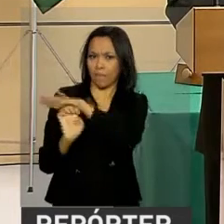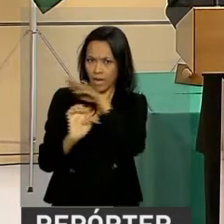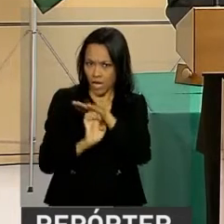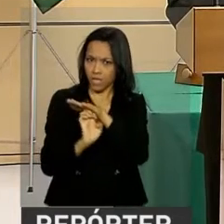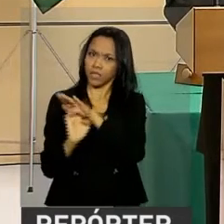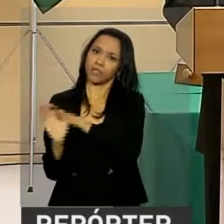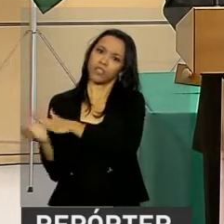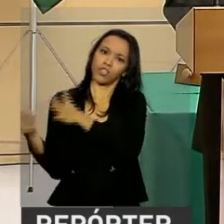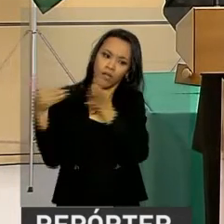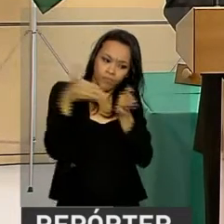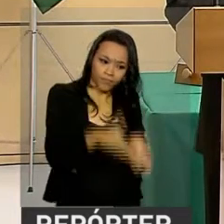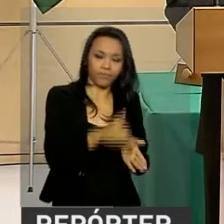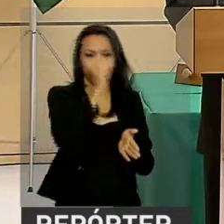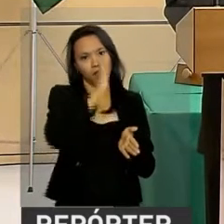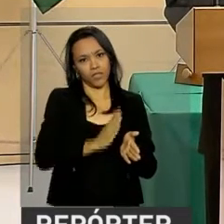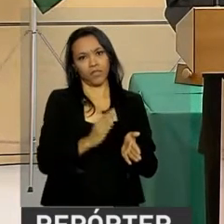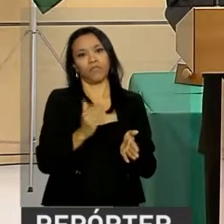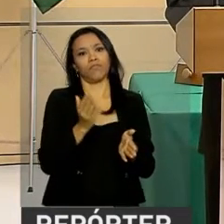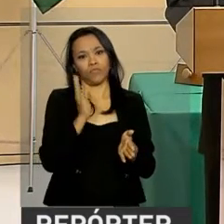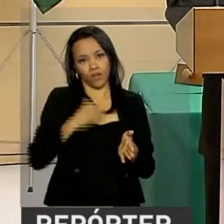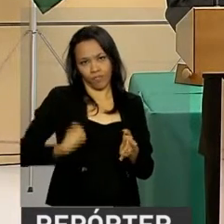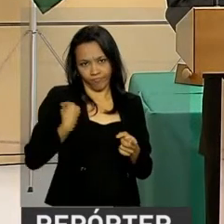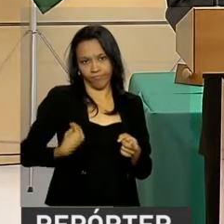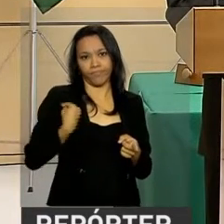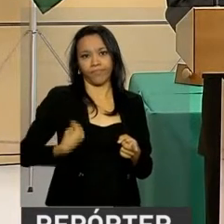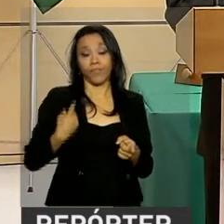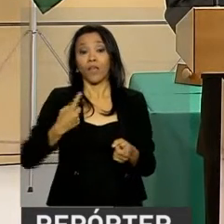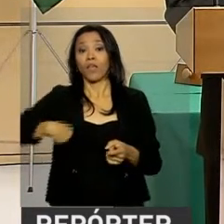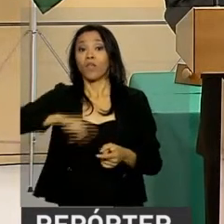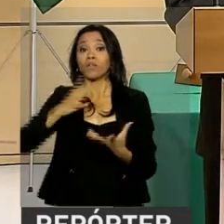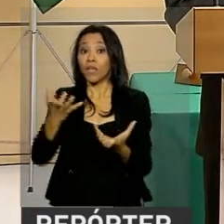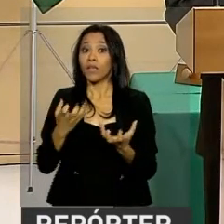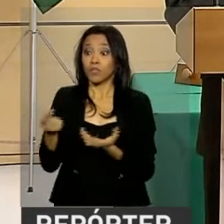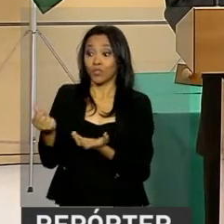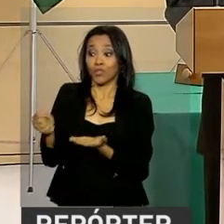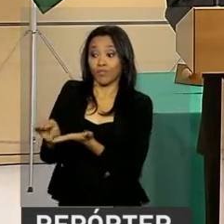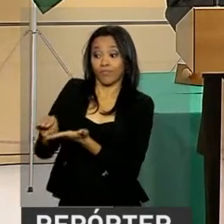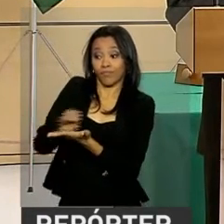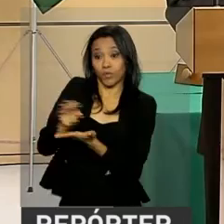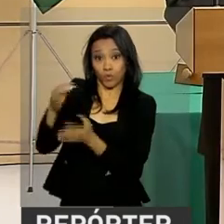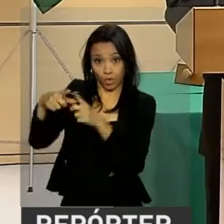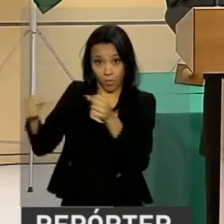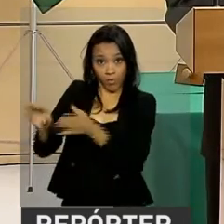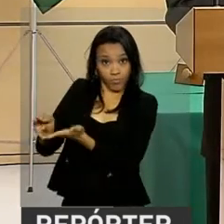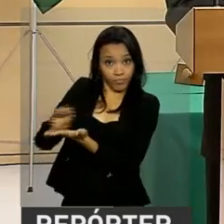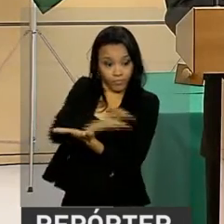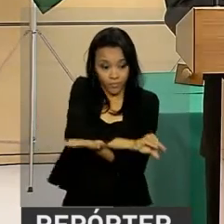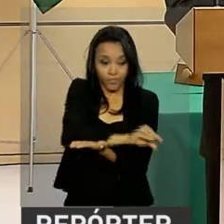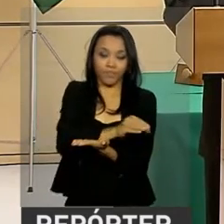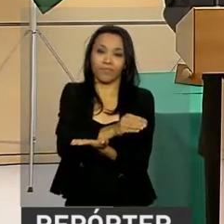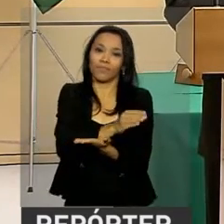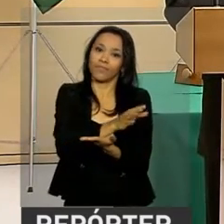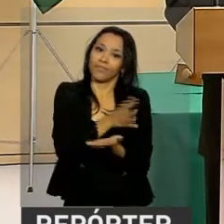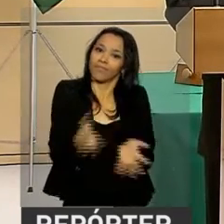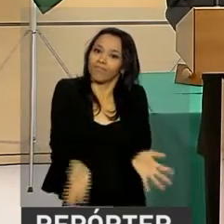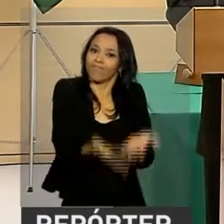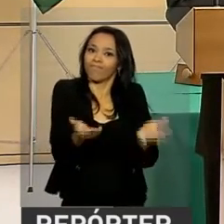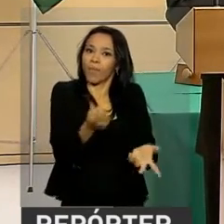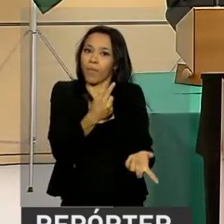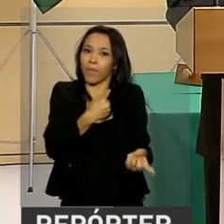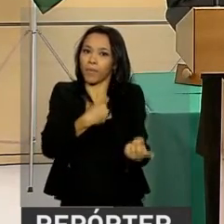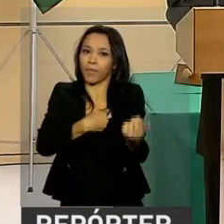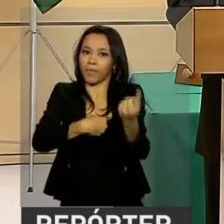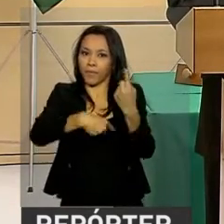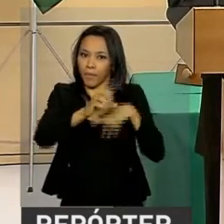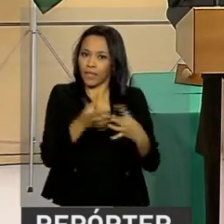operando no Brasil. Nós queremos que os investimentos japoneses continuem a trazer aportes para o progresso